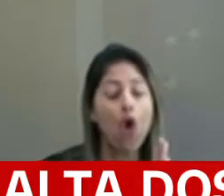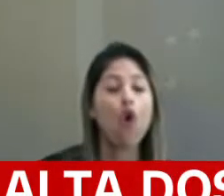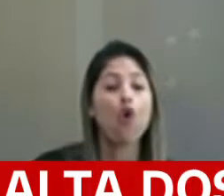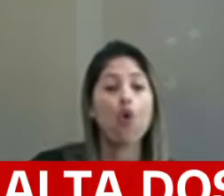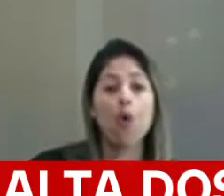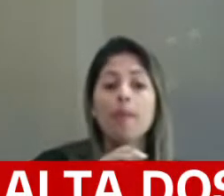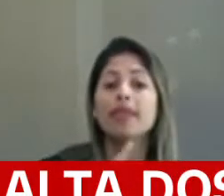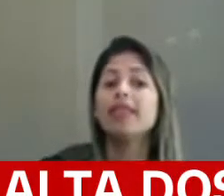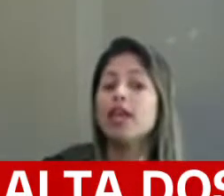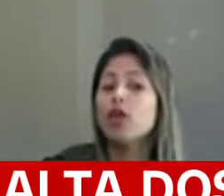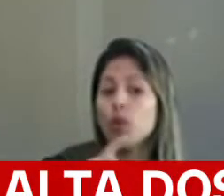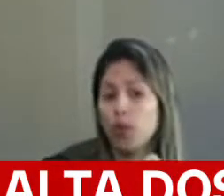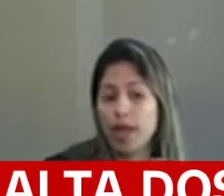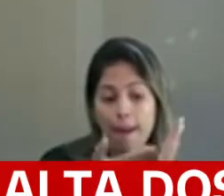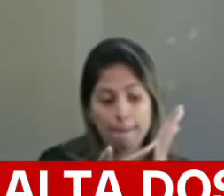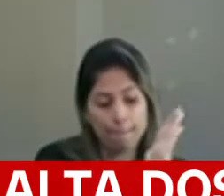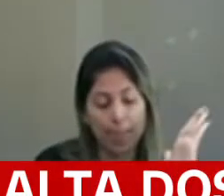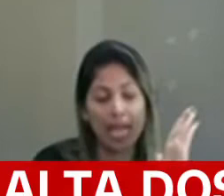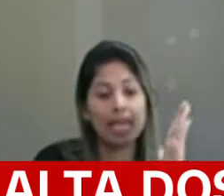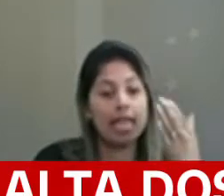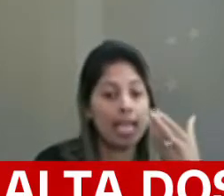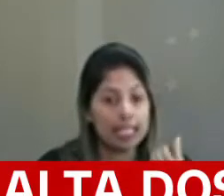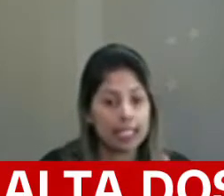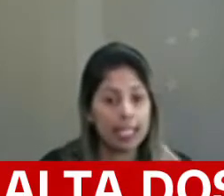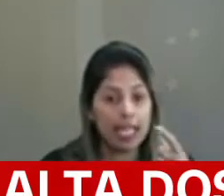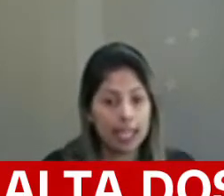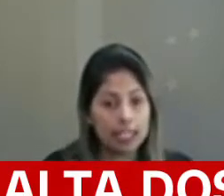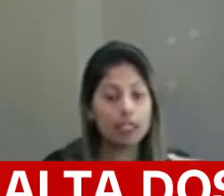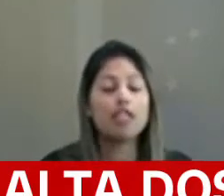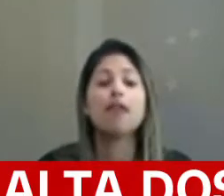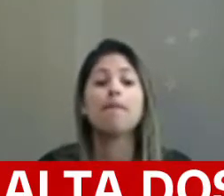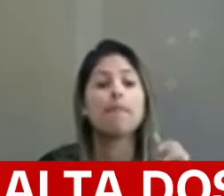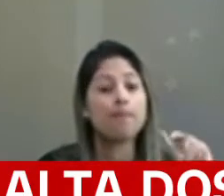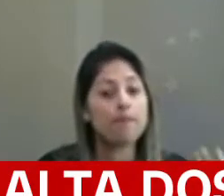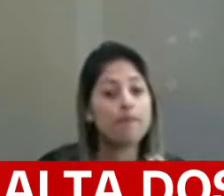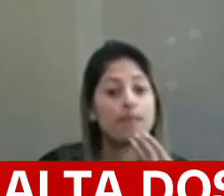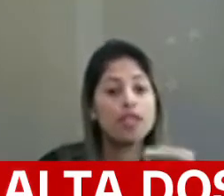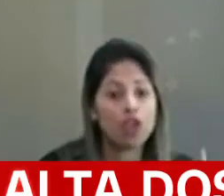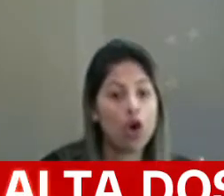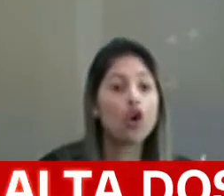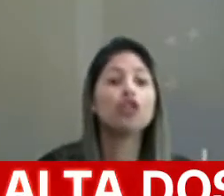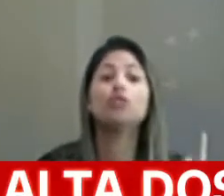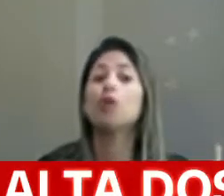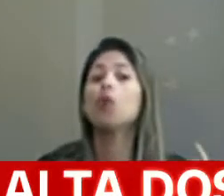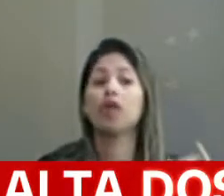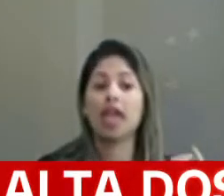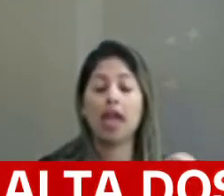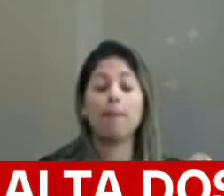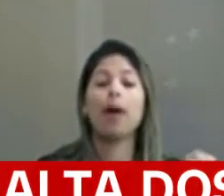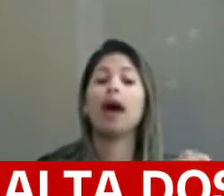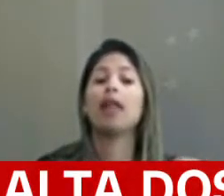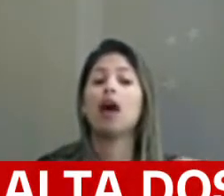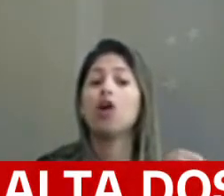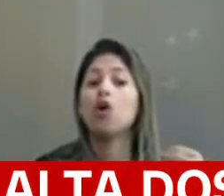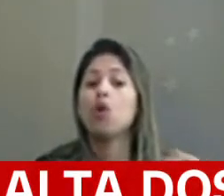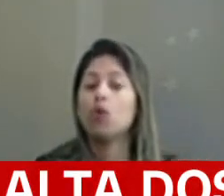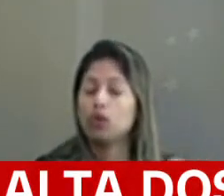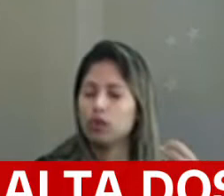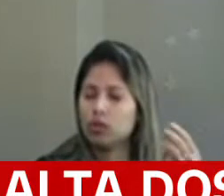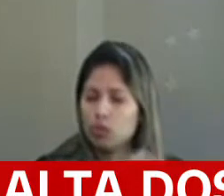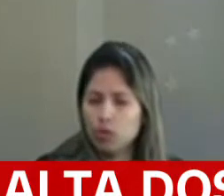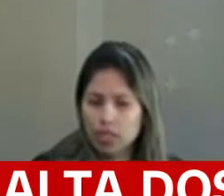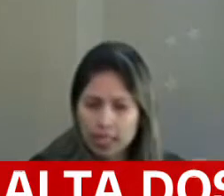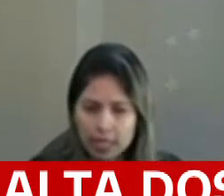de apenas 6 bilhões e 69 para os municípios e de 20 bilhões para os estados,